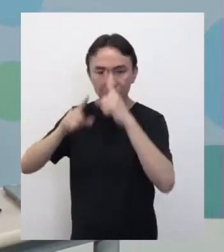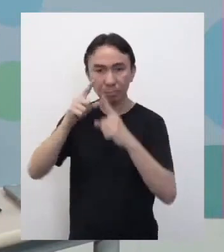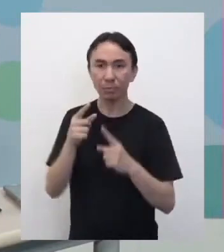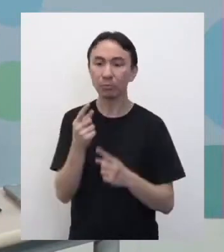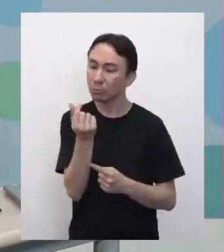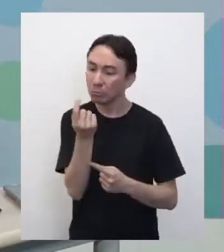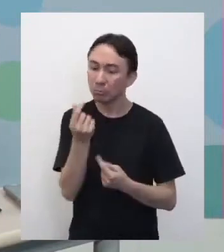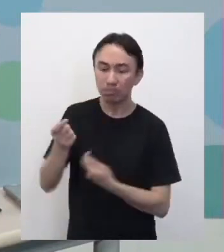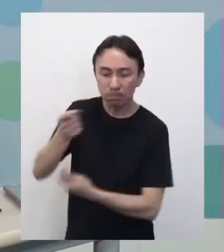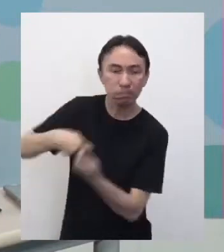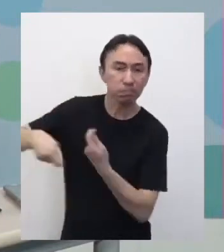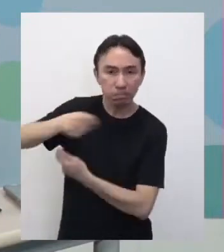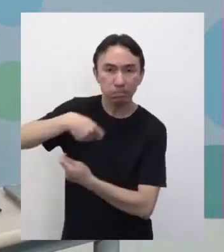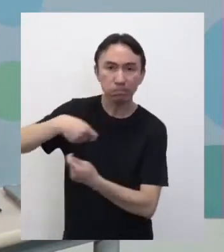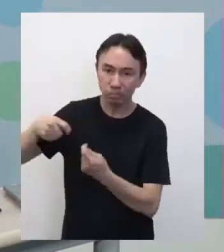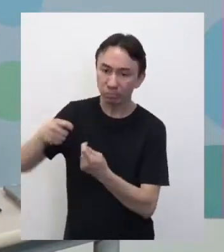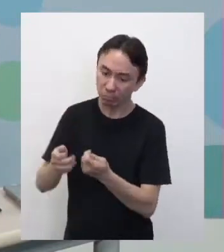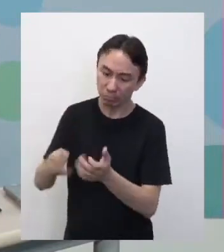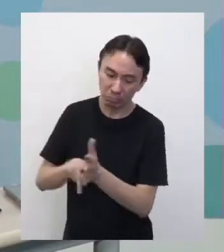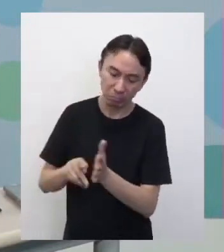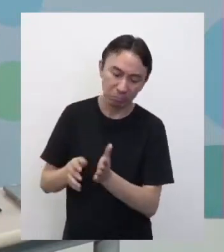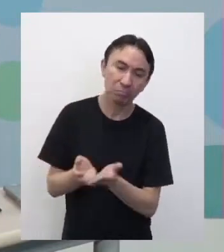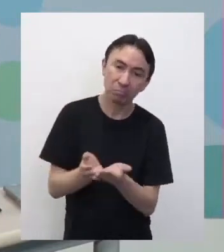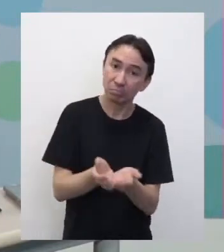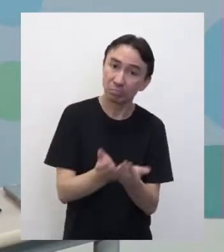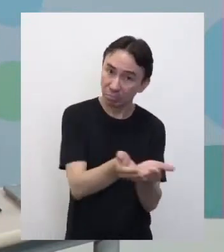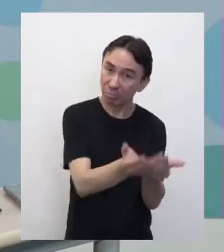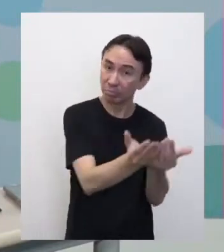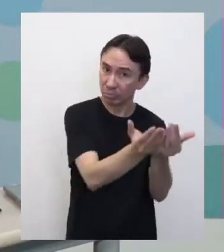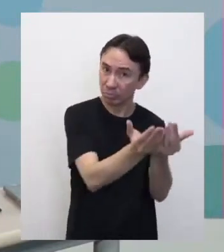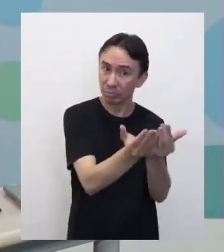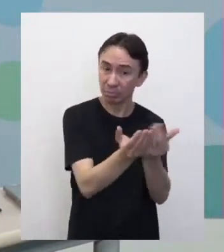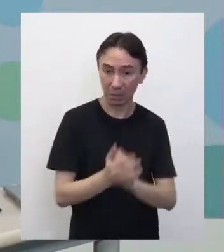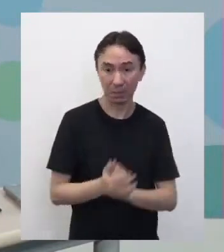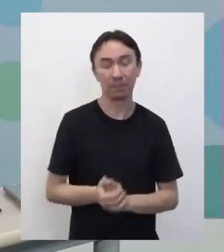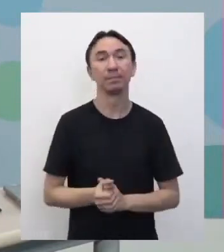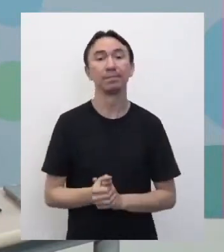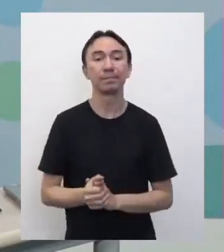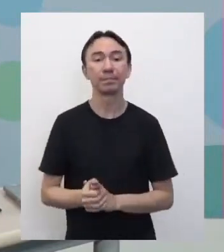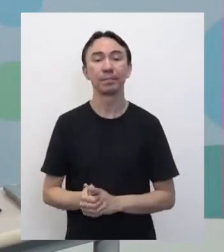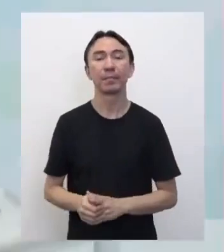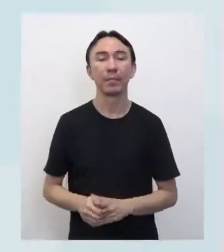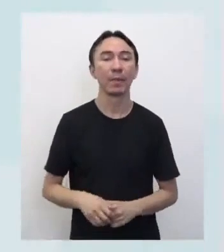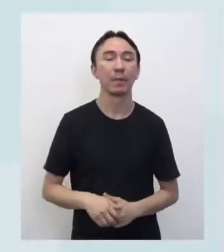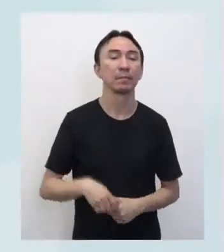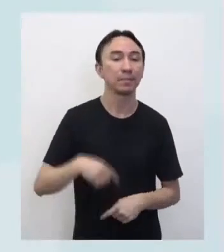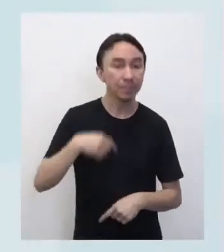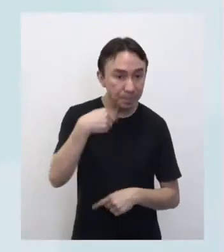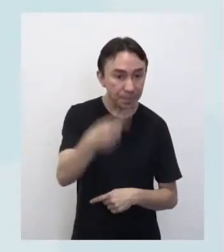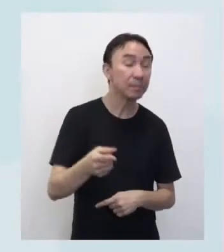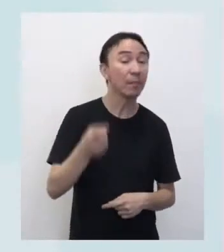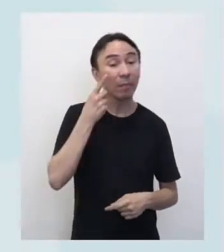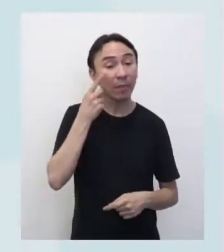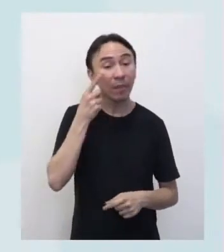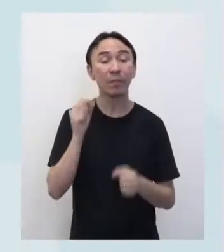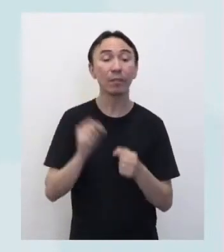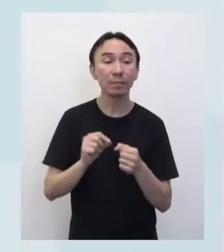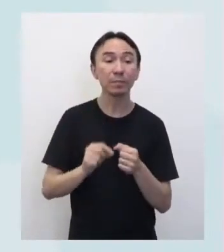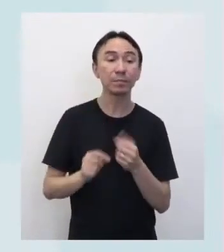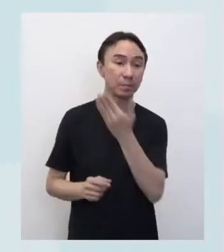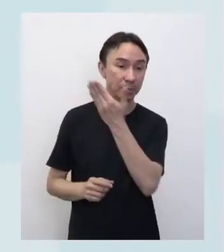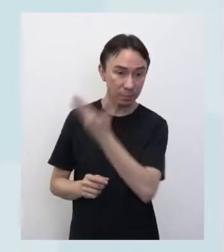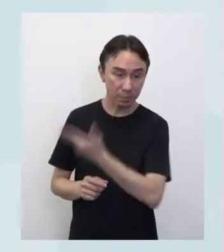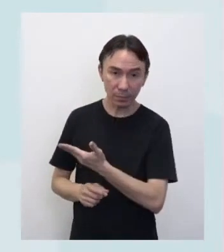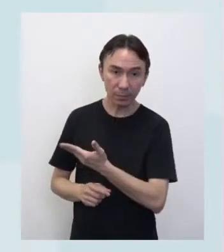retomado justamente com essas repúblicas marítimas, tá? Na próxima tela, a gente vai ver aí a questão da